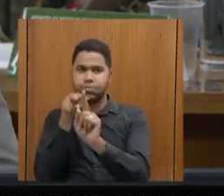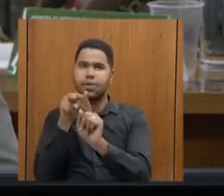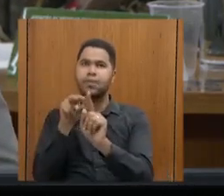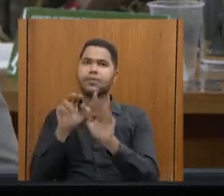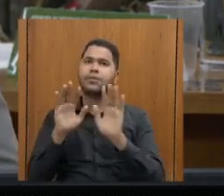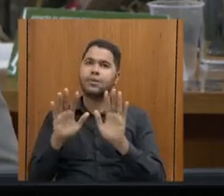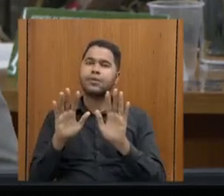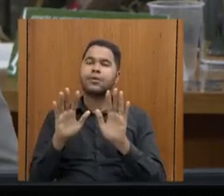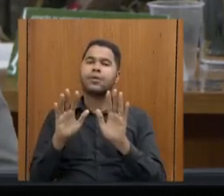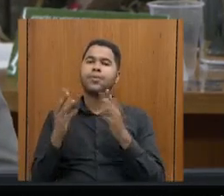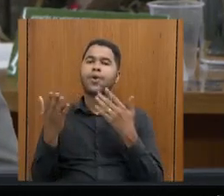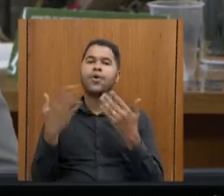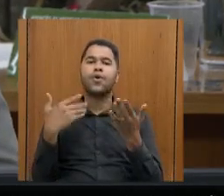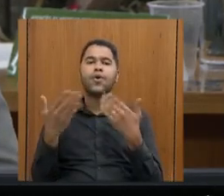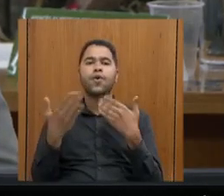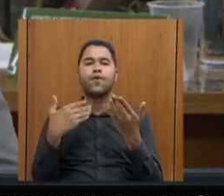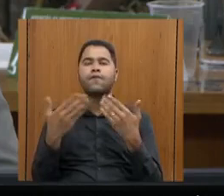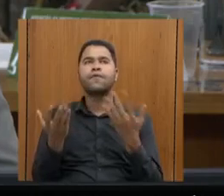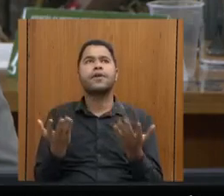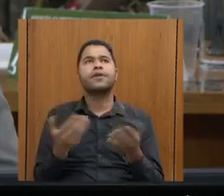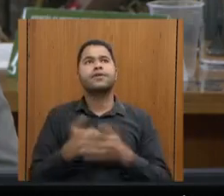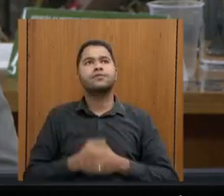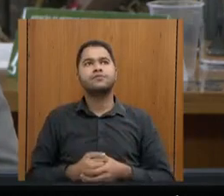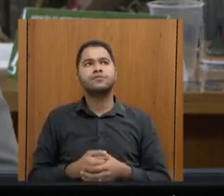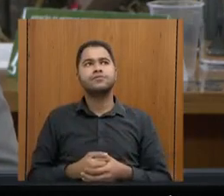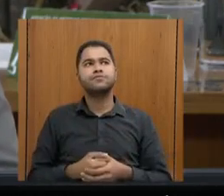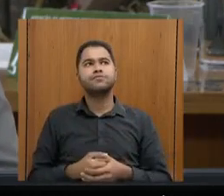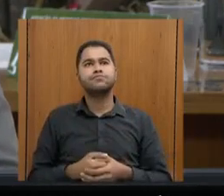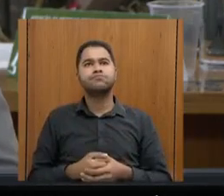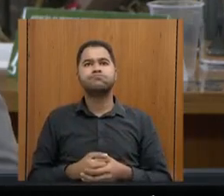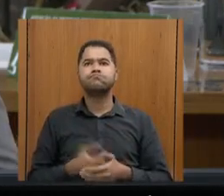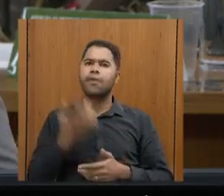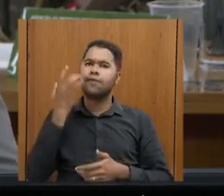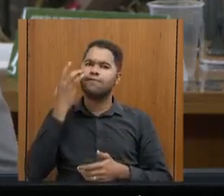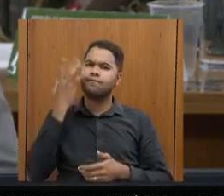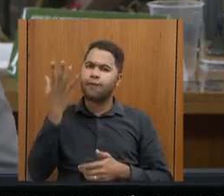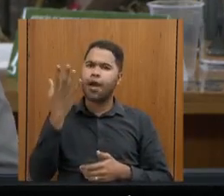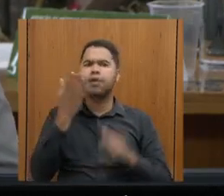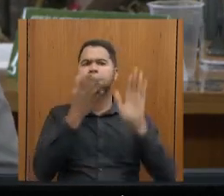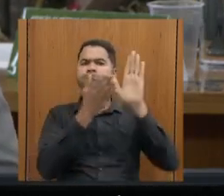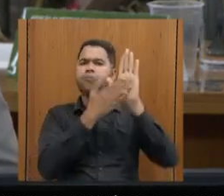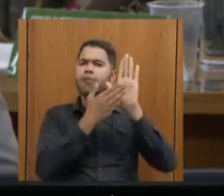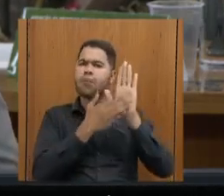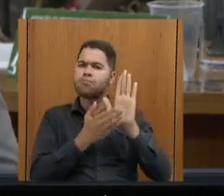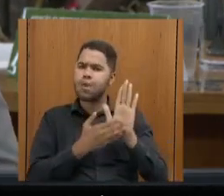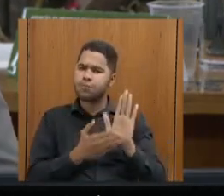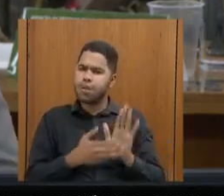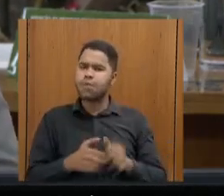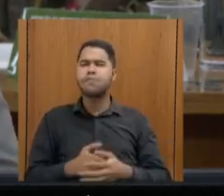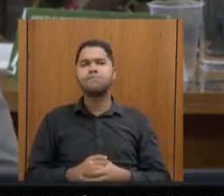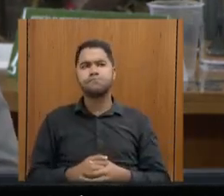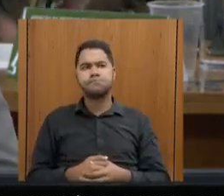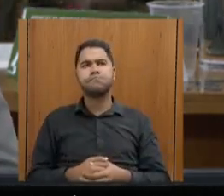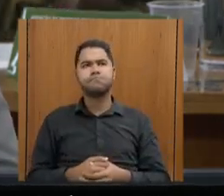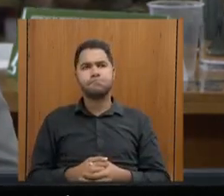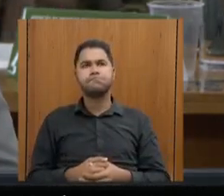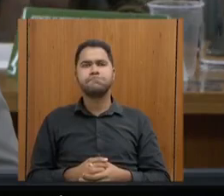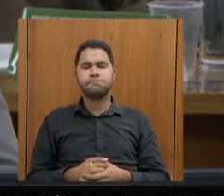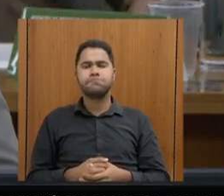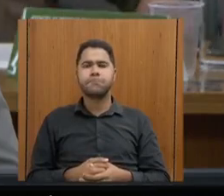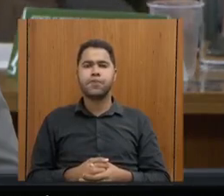sentido uma conversa muito muito fácil pro positiva é